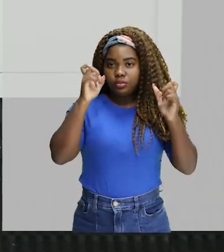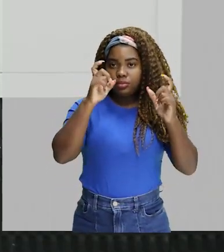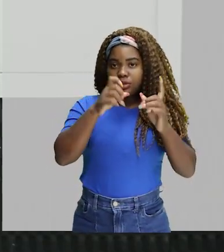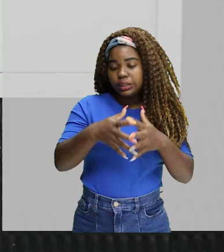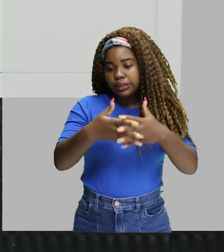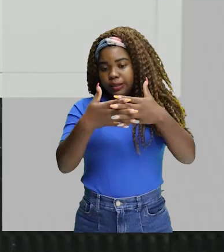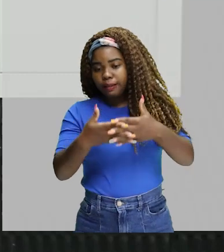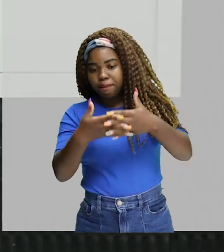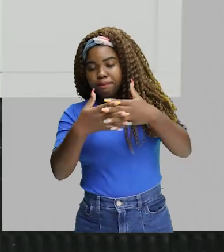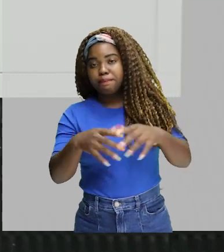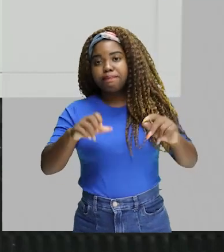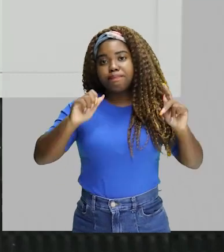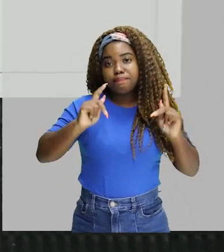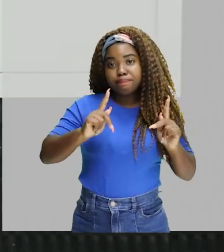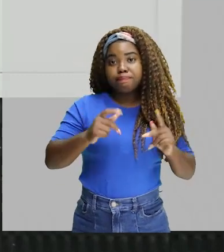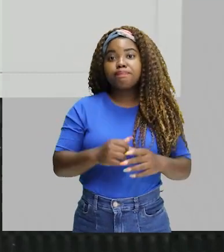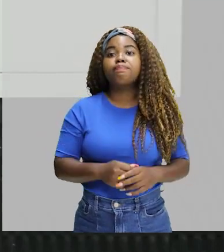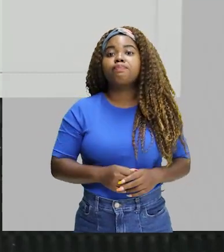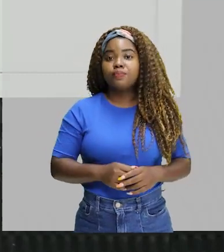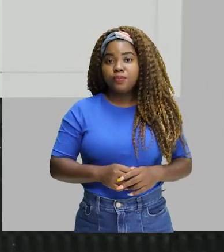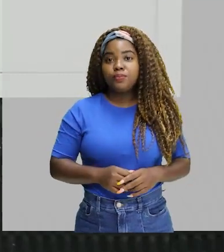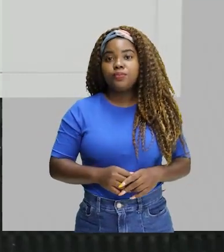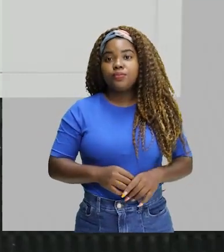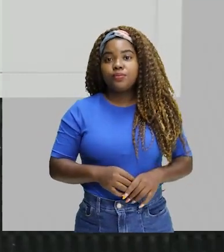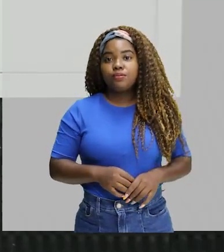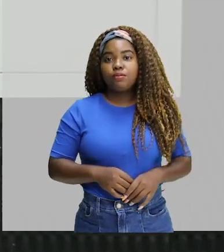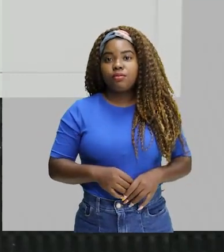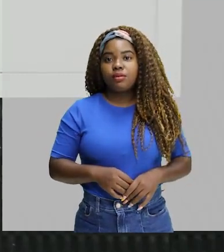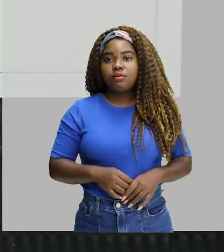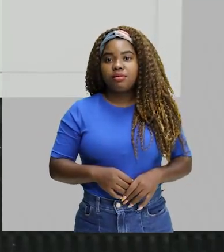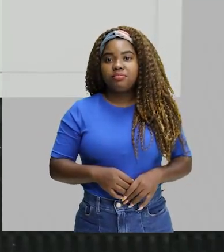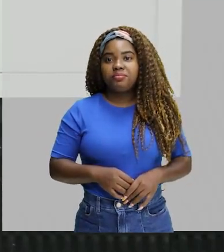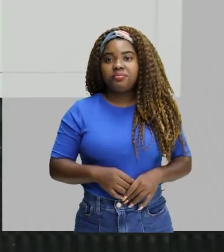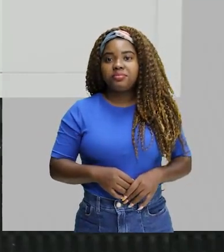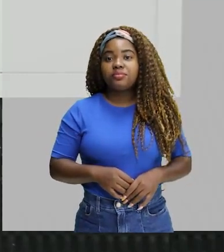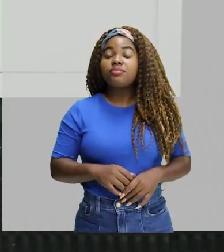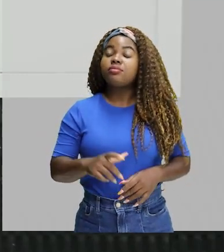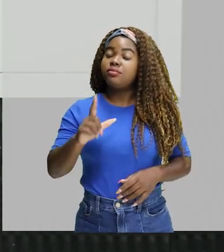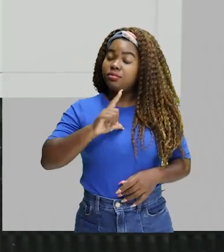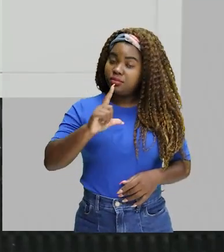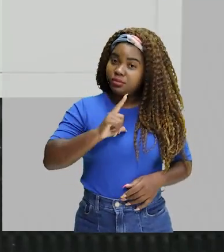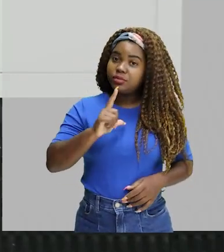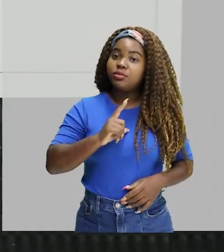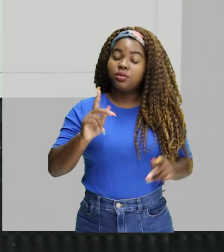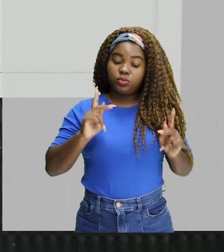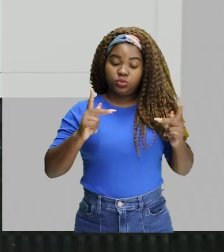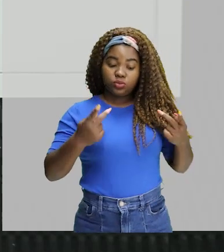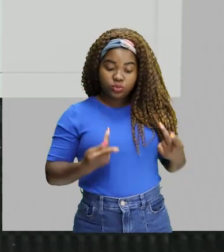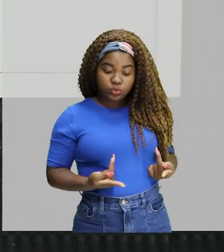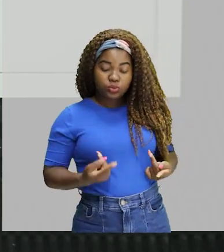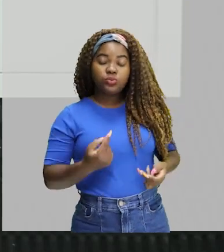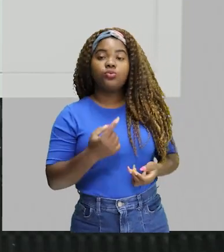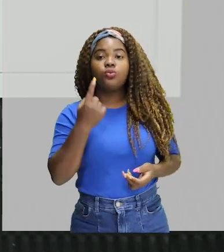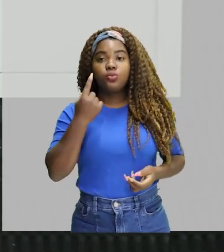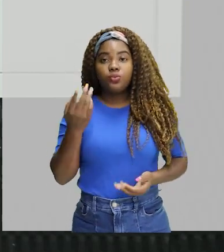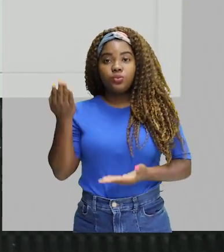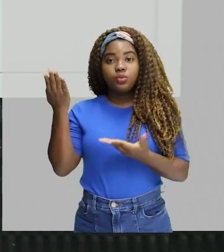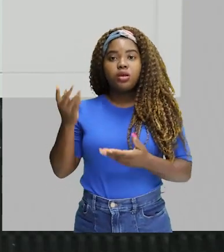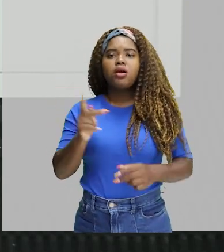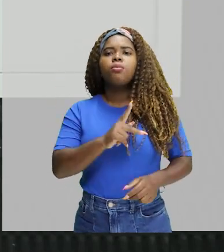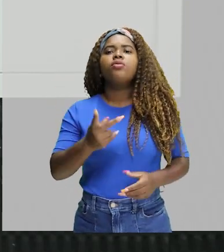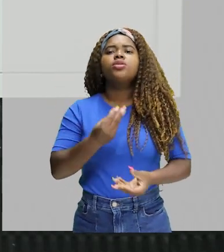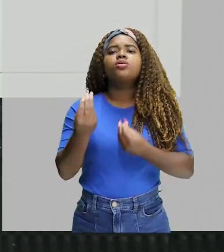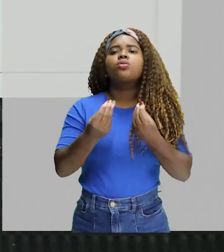conseguir chegar ali nos mesmos momentos que nós estamos. Então aqui nós temos o ser humano. Professor, como